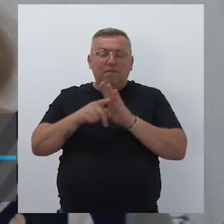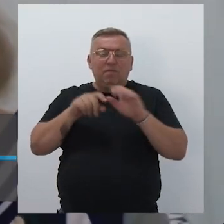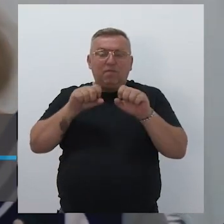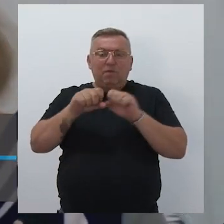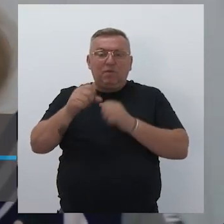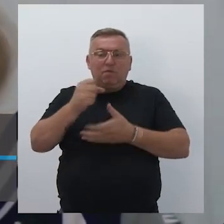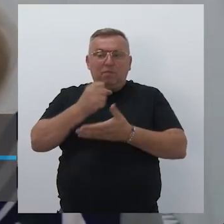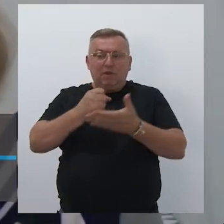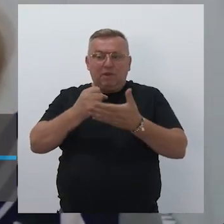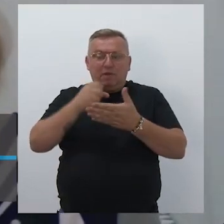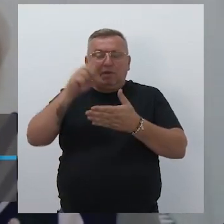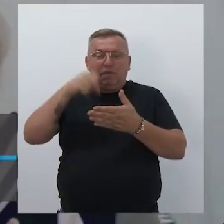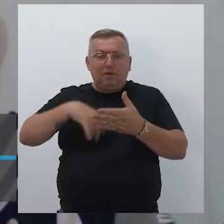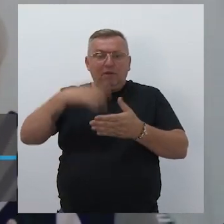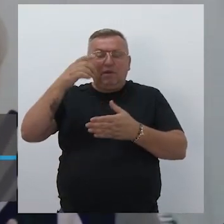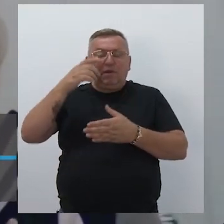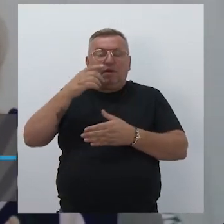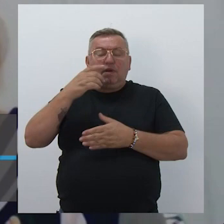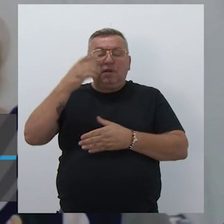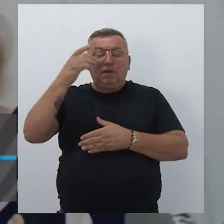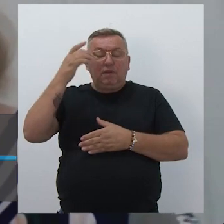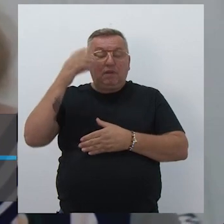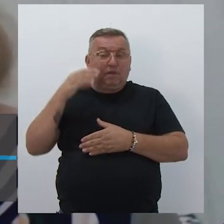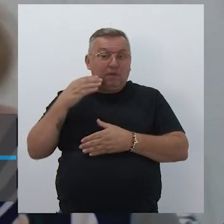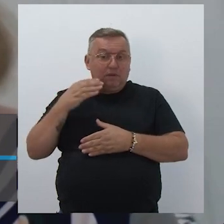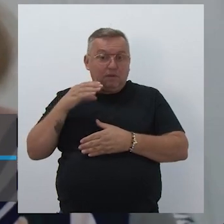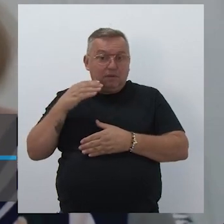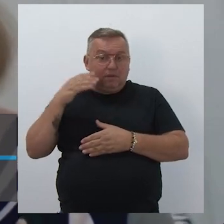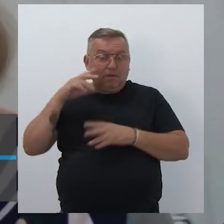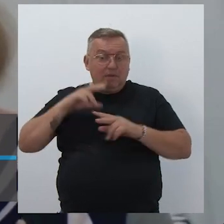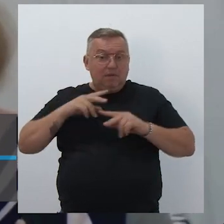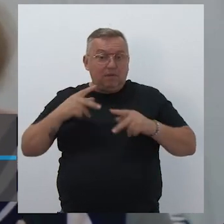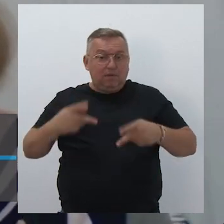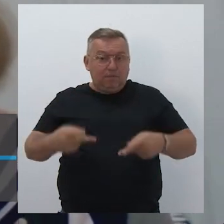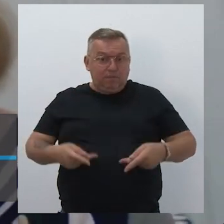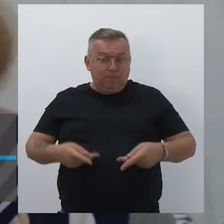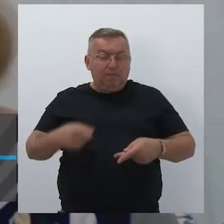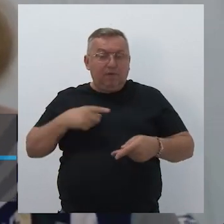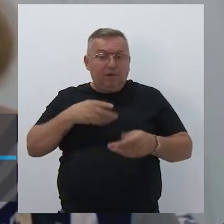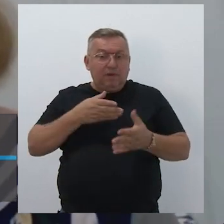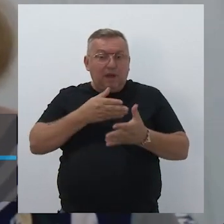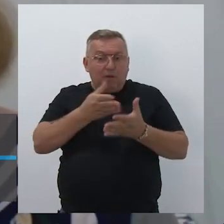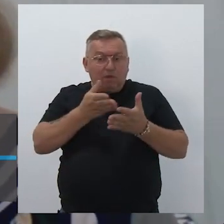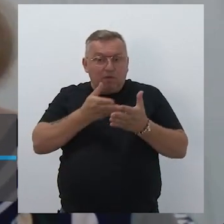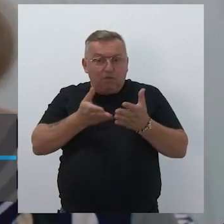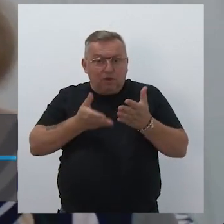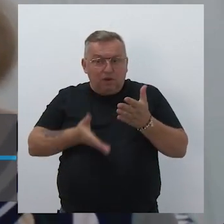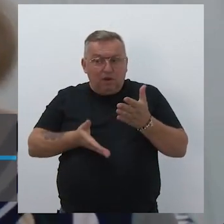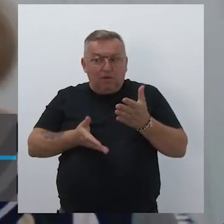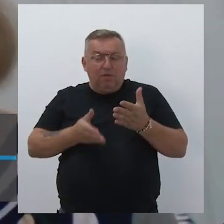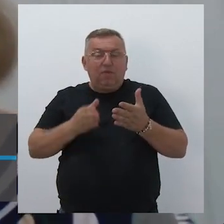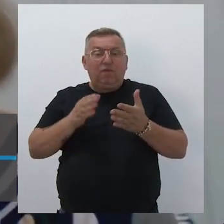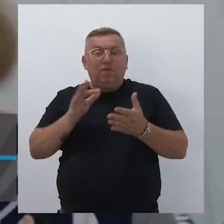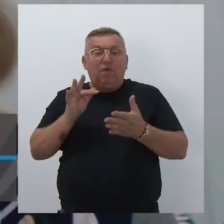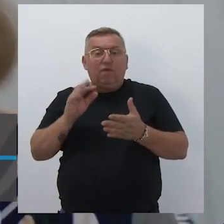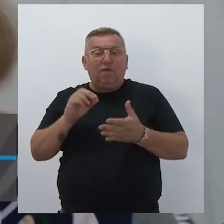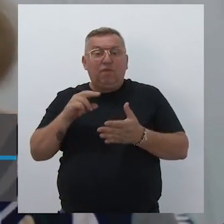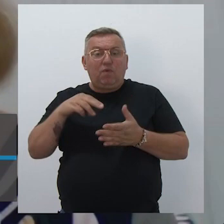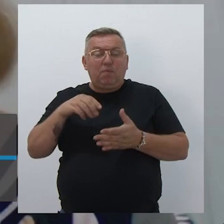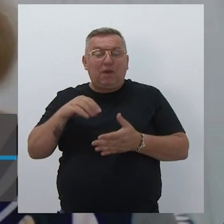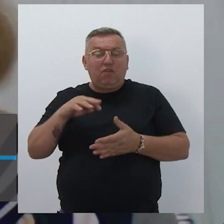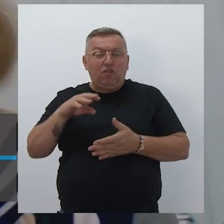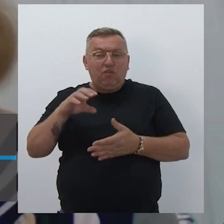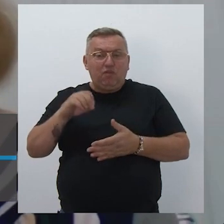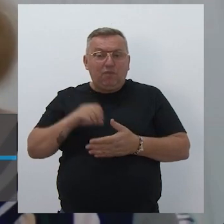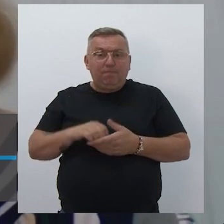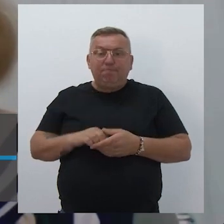dentro da área de ciências humanas e vai compor também os itinerários formativos, tá? O professor